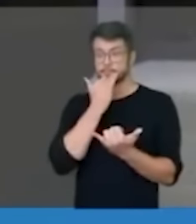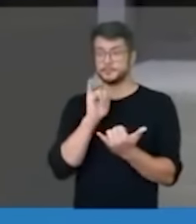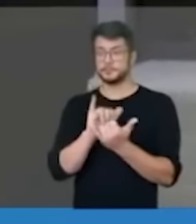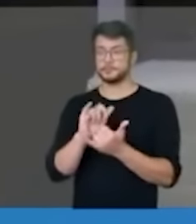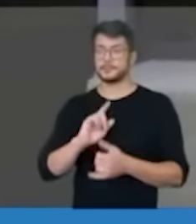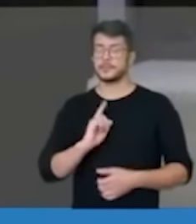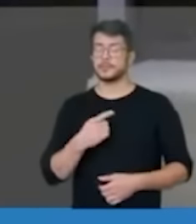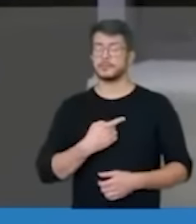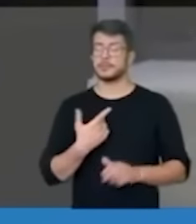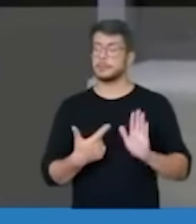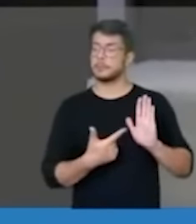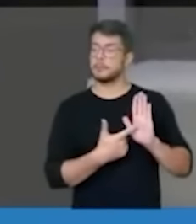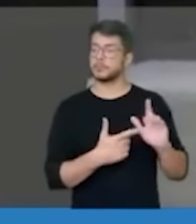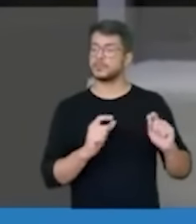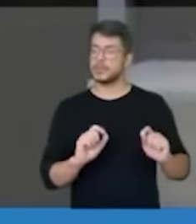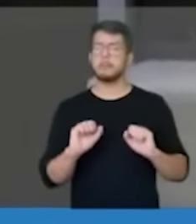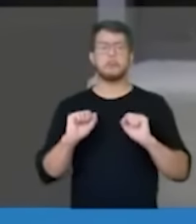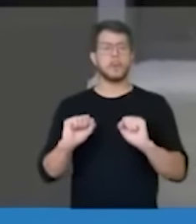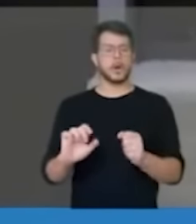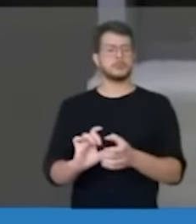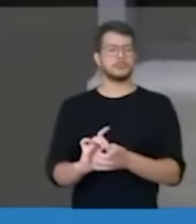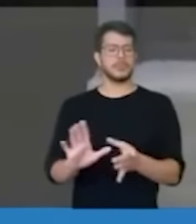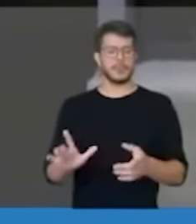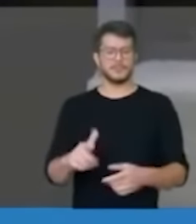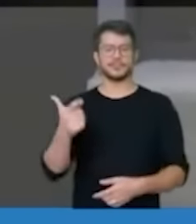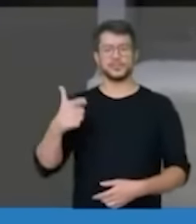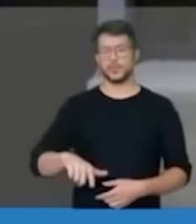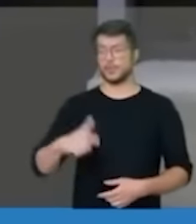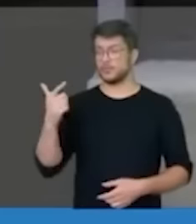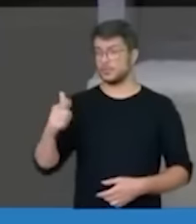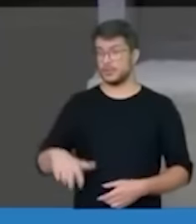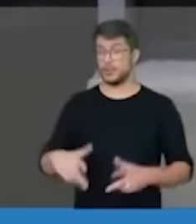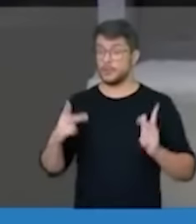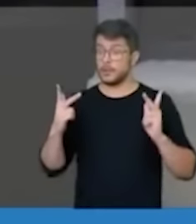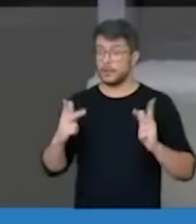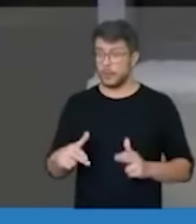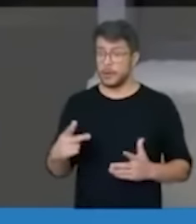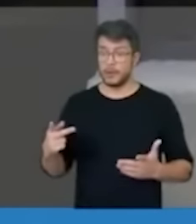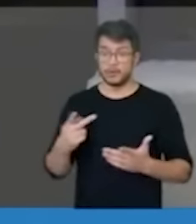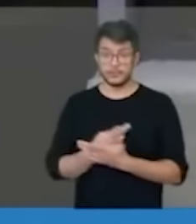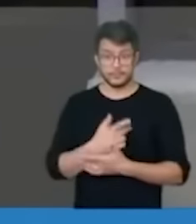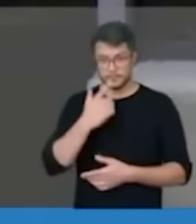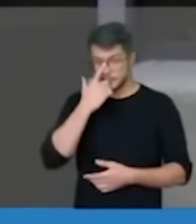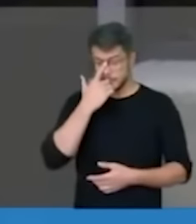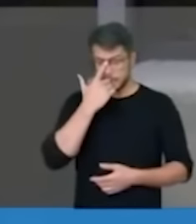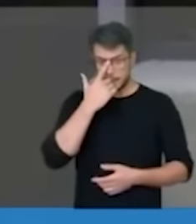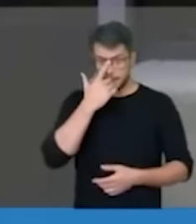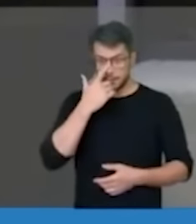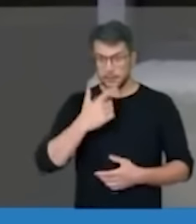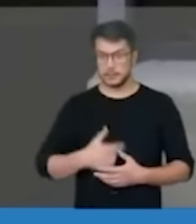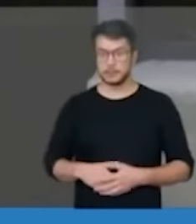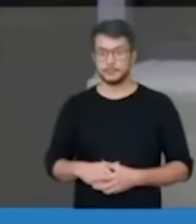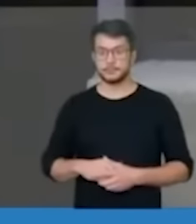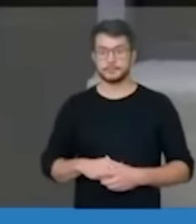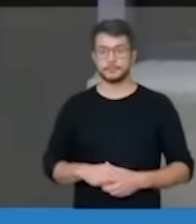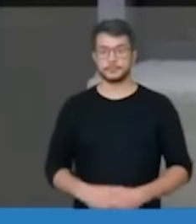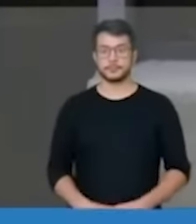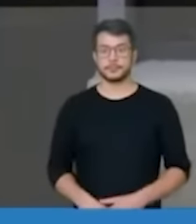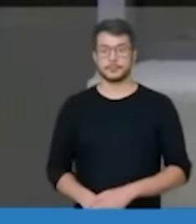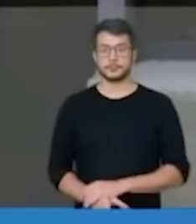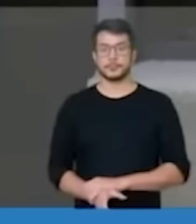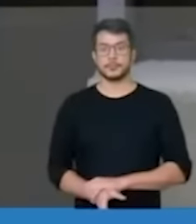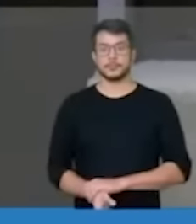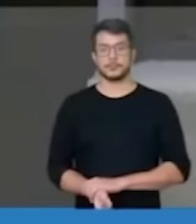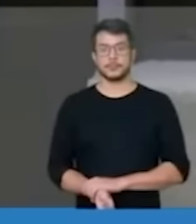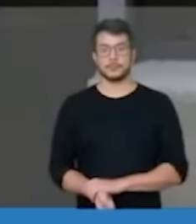Brasil, façam de novo, podem fazer, como foi a ditadura militar de 64. Que não teve a punição